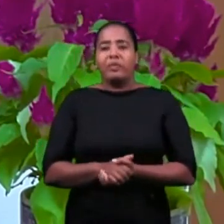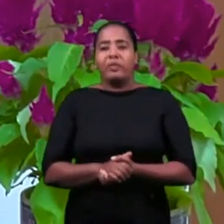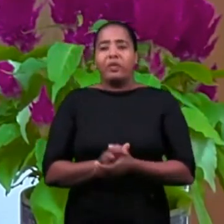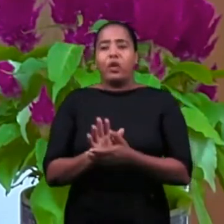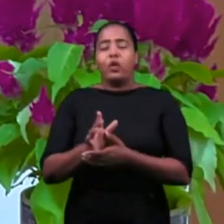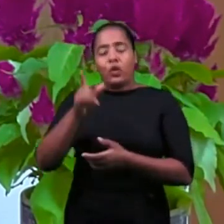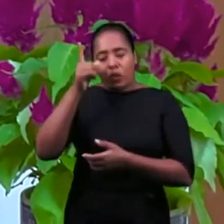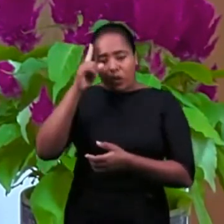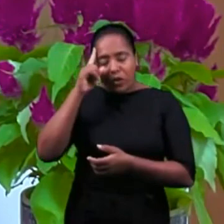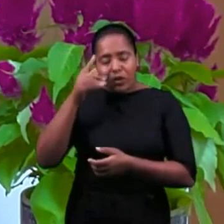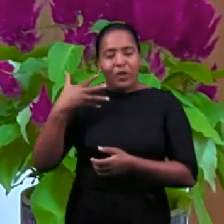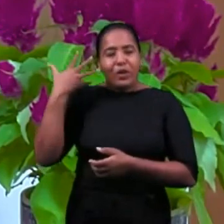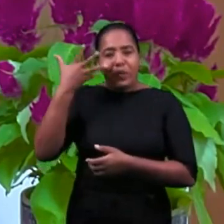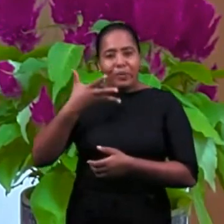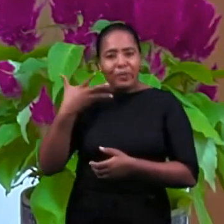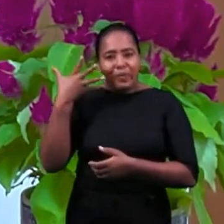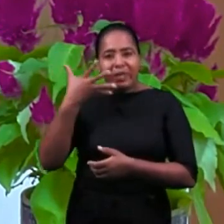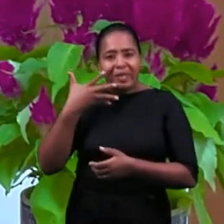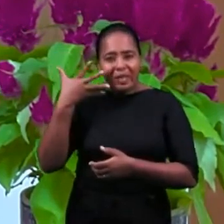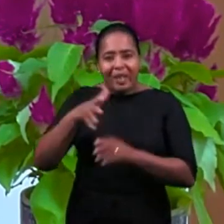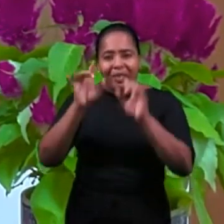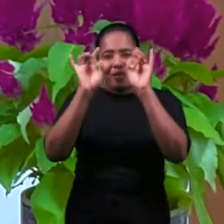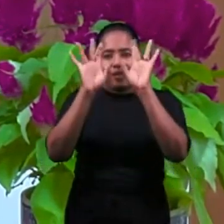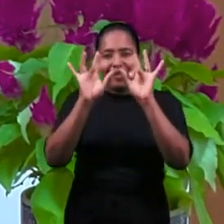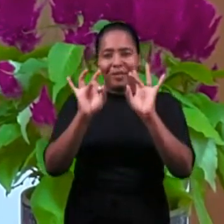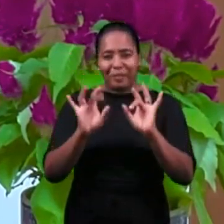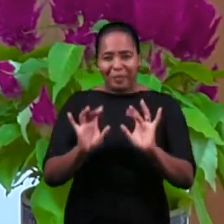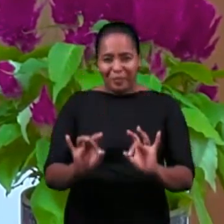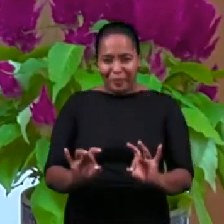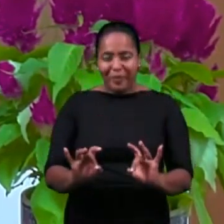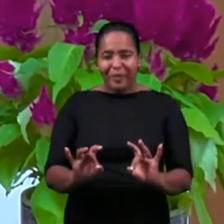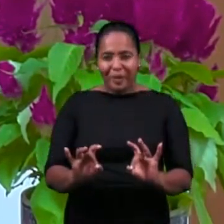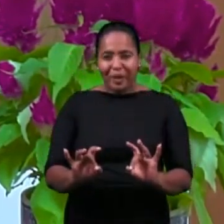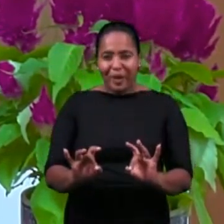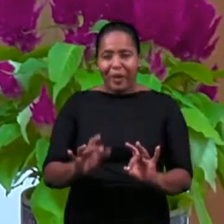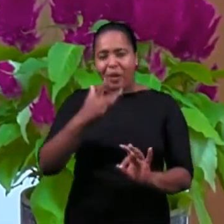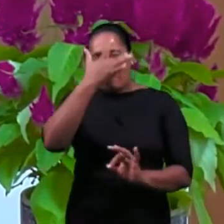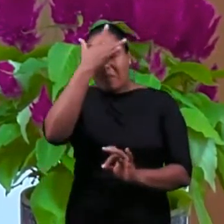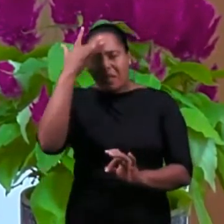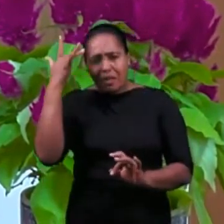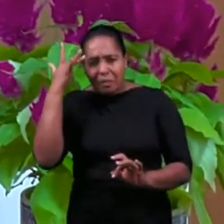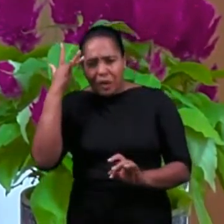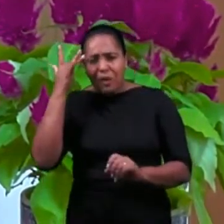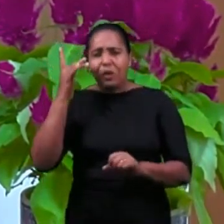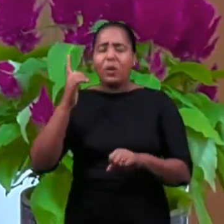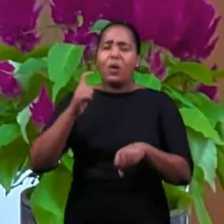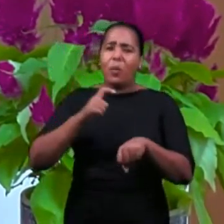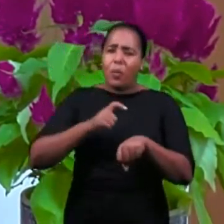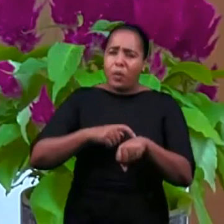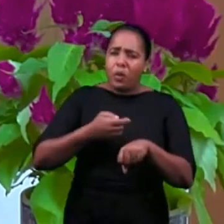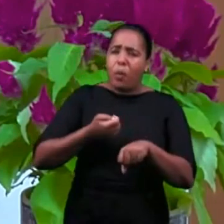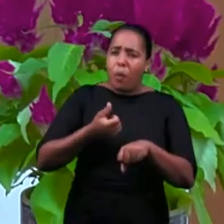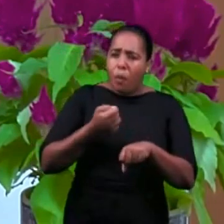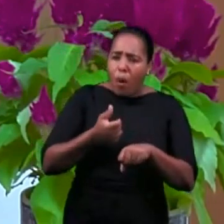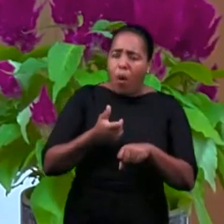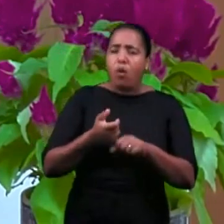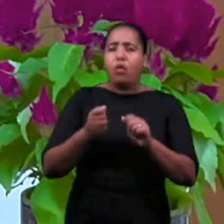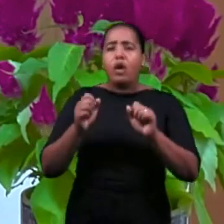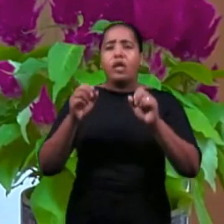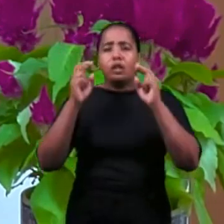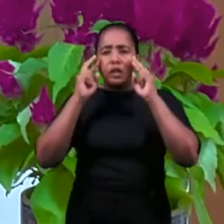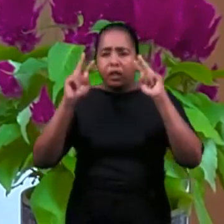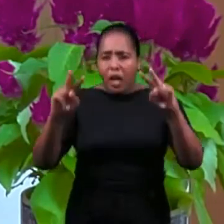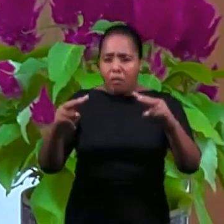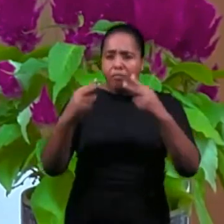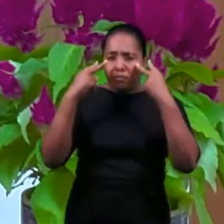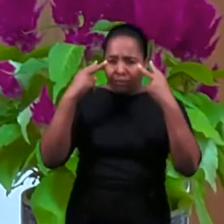todos os dias uma mensagem especial para aqueles que têm pouco tempo, para aqueles que querem nos acompanhar, querem continuar nessa